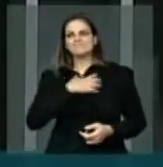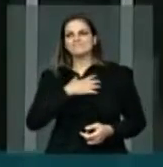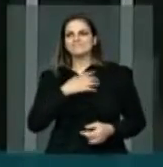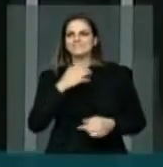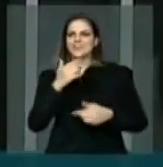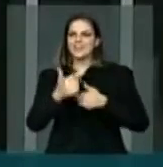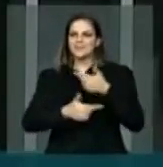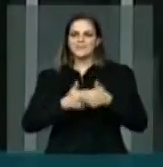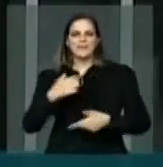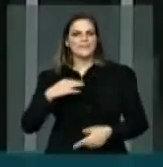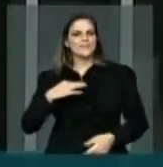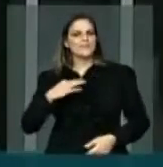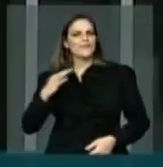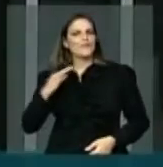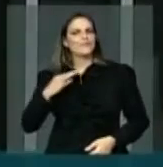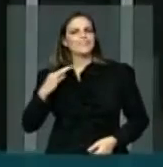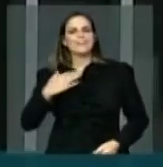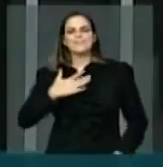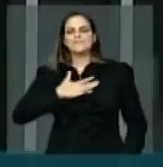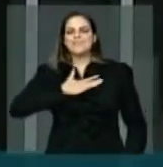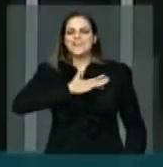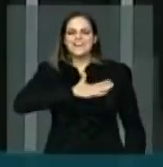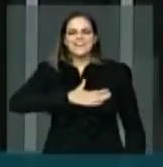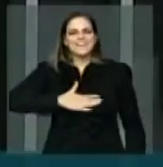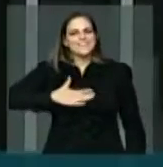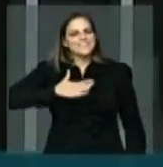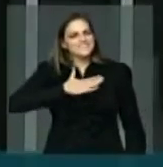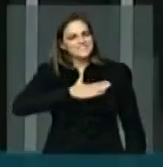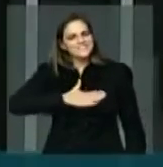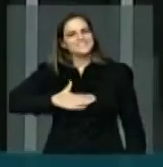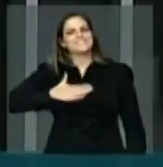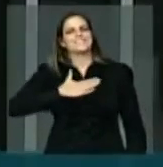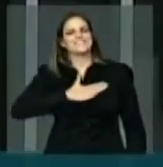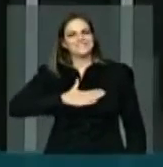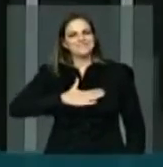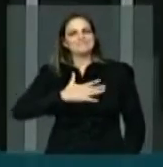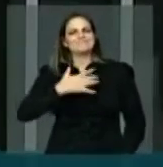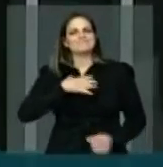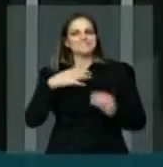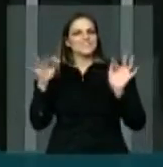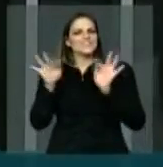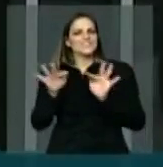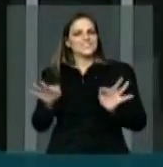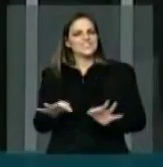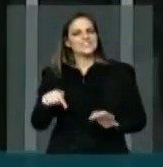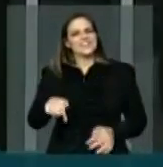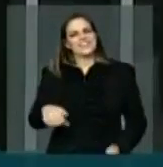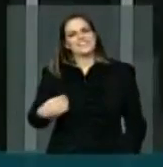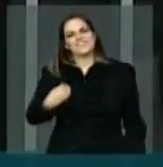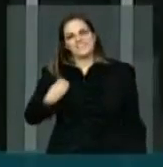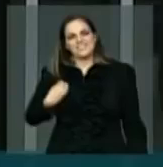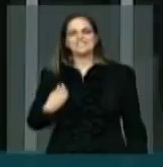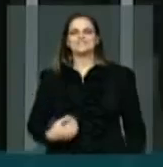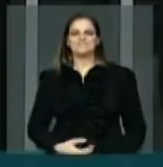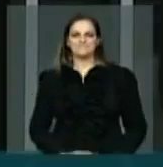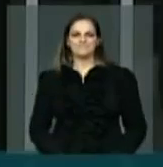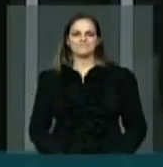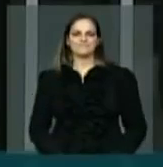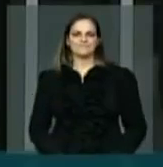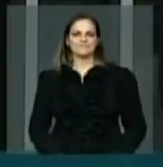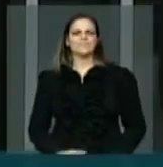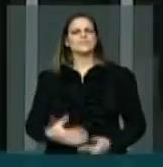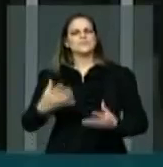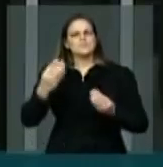numa coisa que nos dá prazer, que nos dá satisfação, que nos dá felicidade nessa vida. Quero agradecer